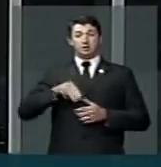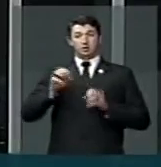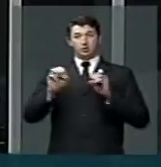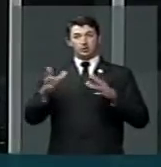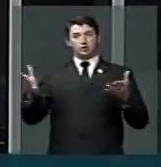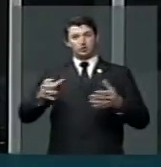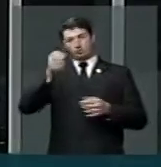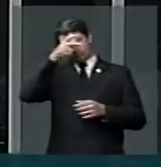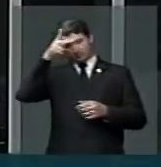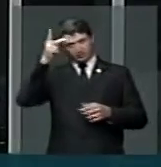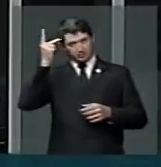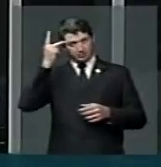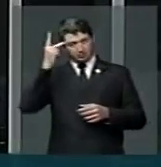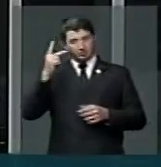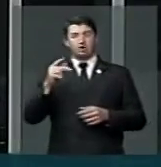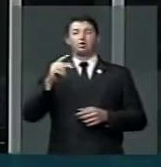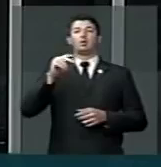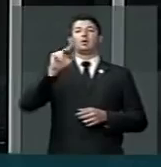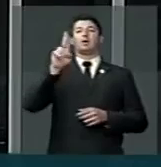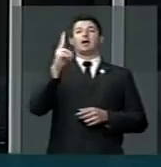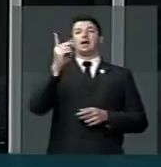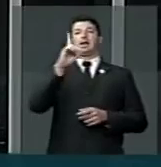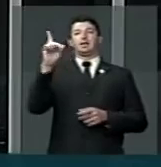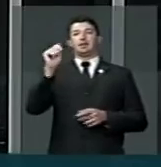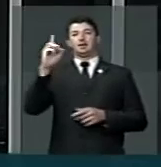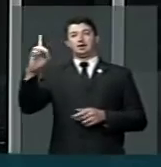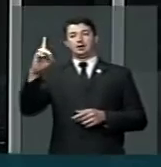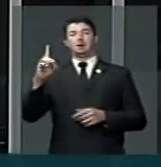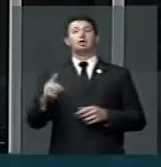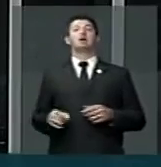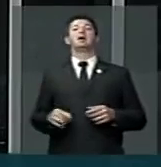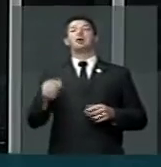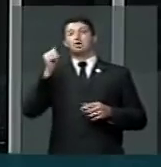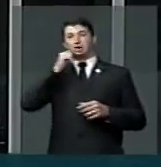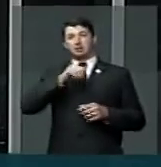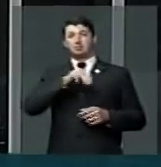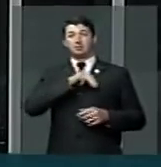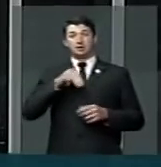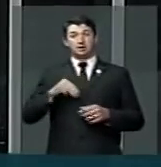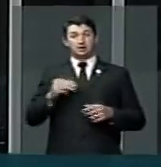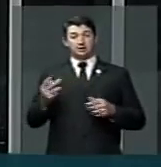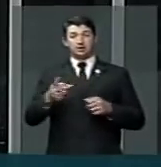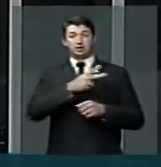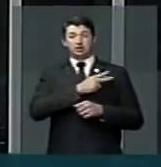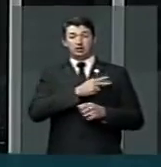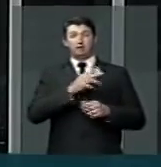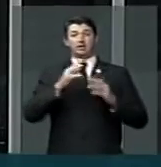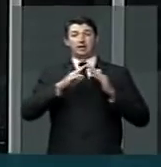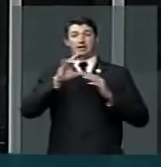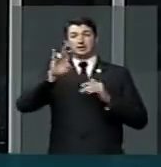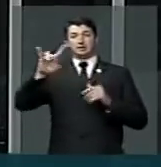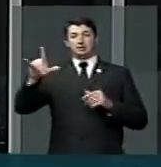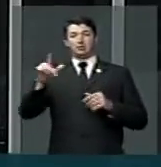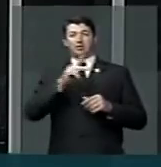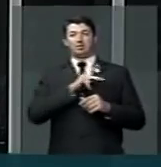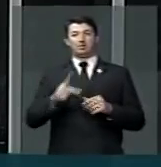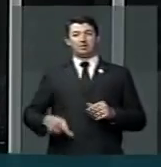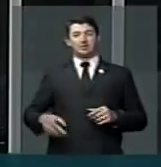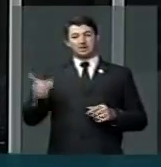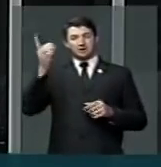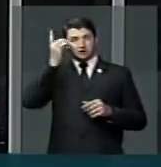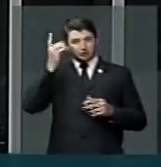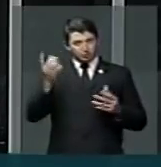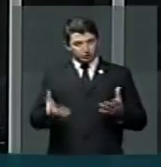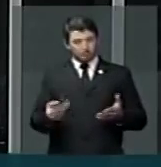o prefeito de São Paulo, Fernando Haddad, a então ministra-chefe da Casa Civil, nossa atual presidenta da